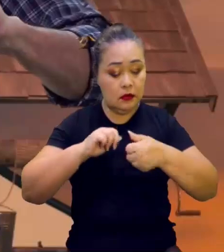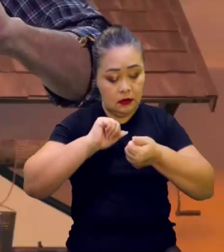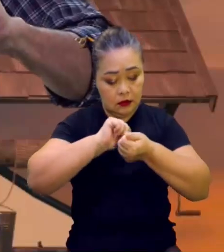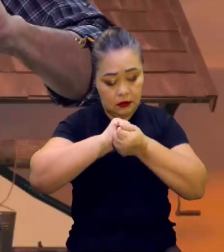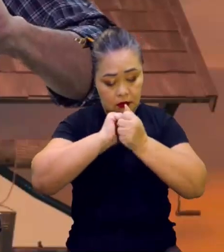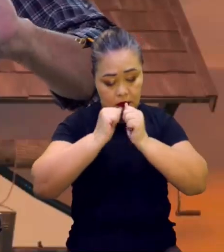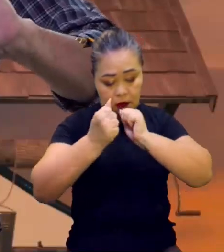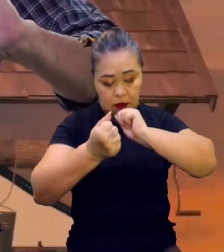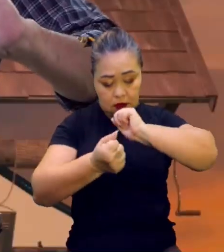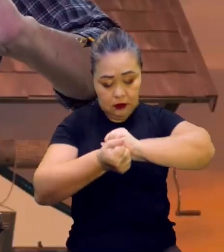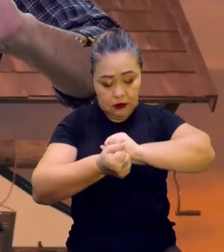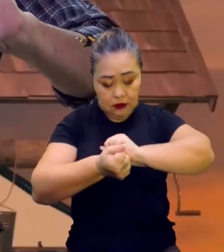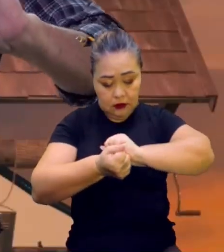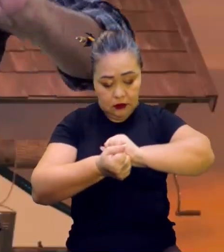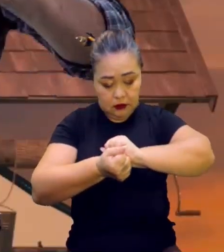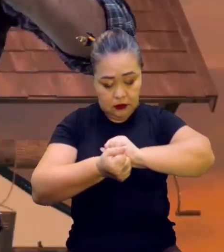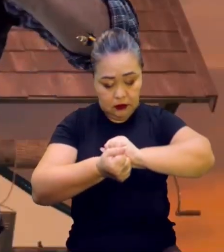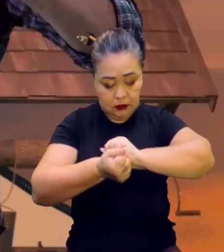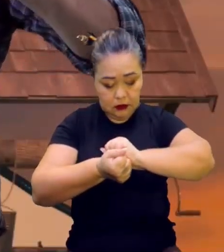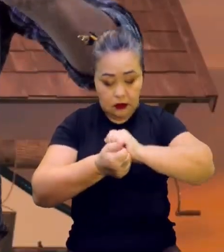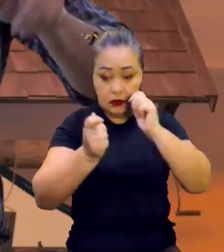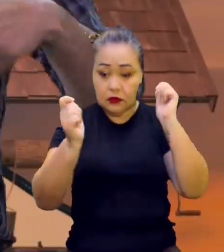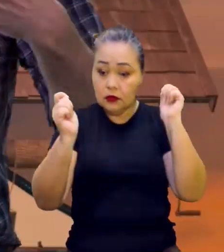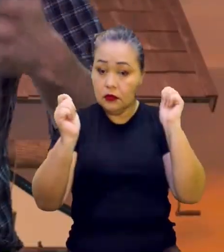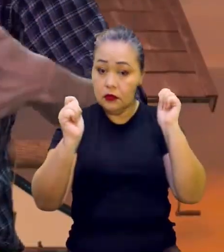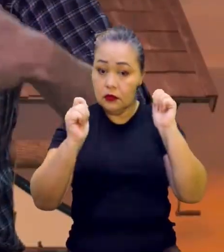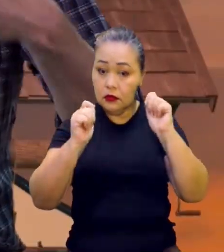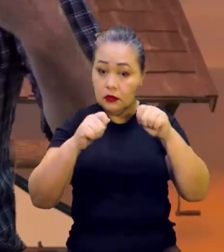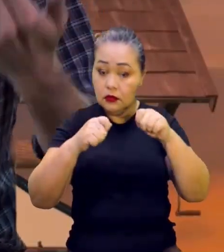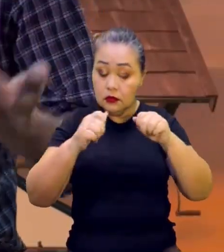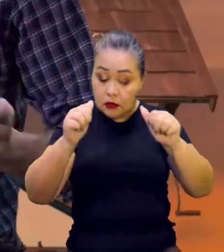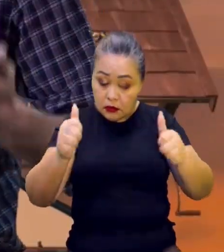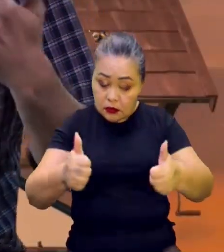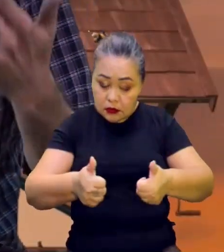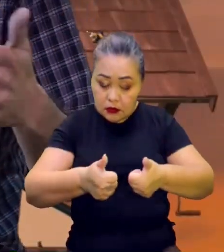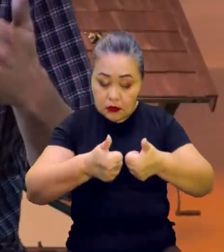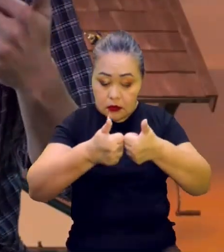adaptar, para que você possa melhorar a